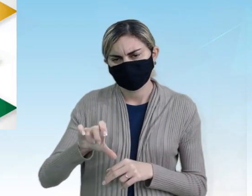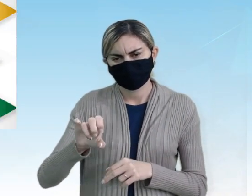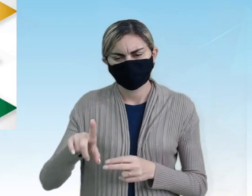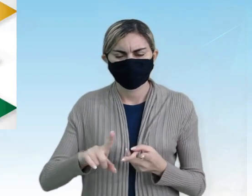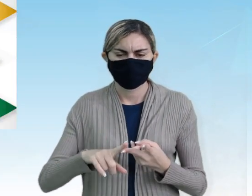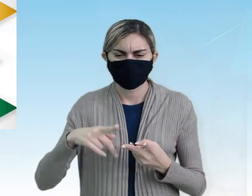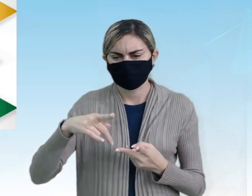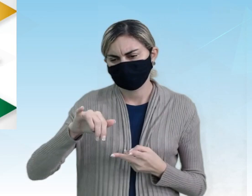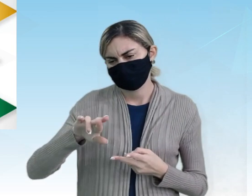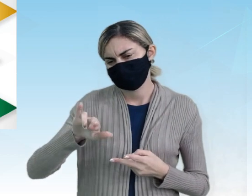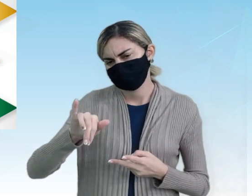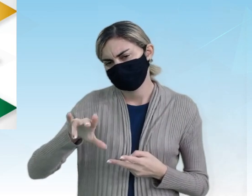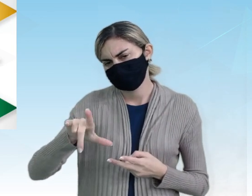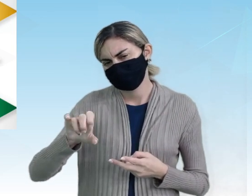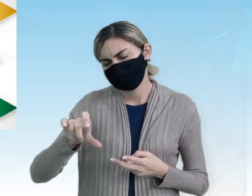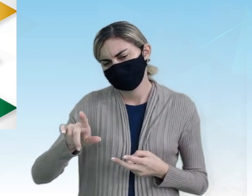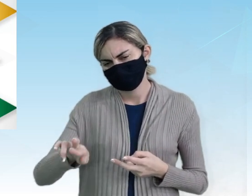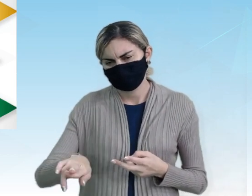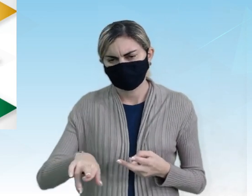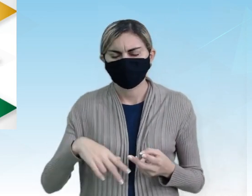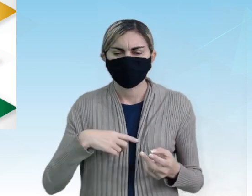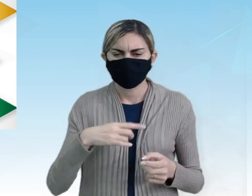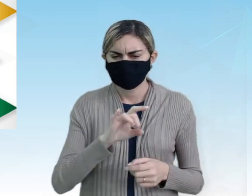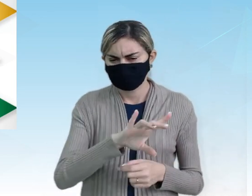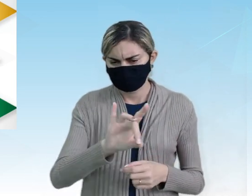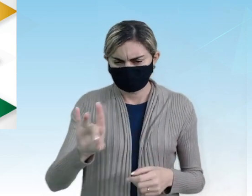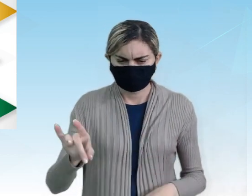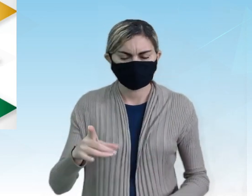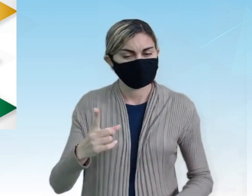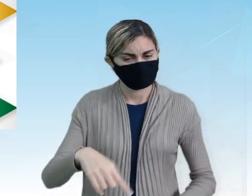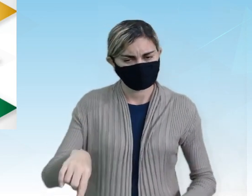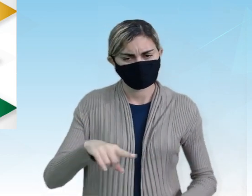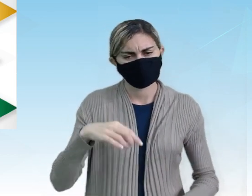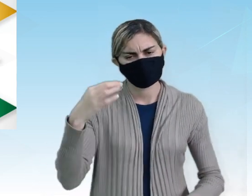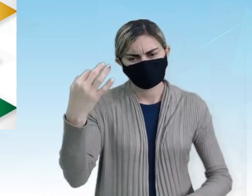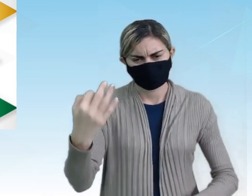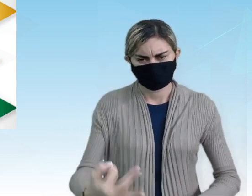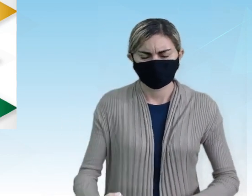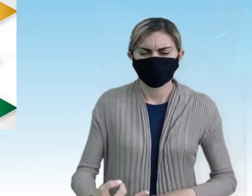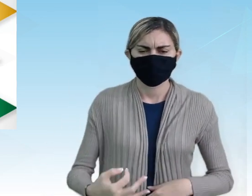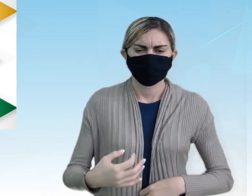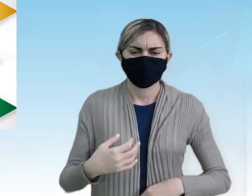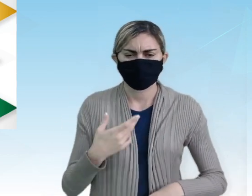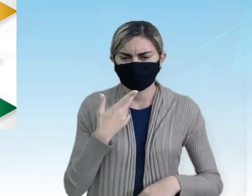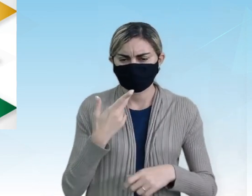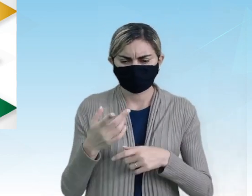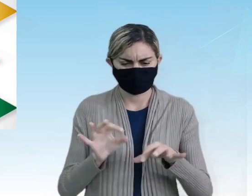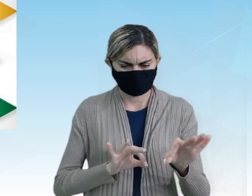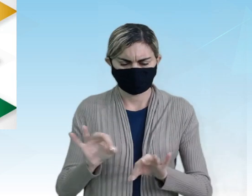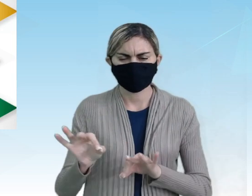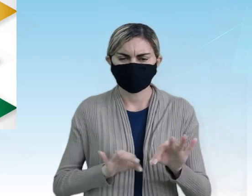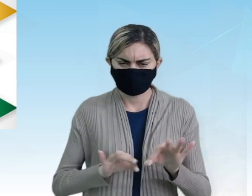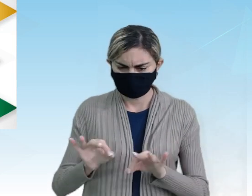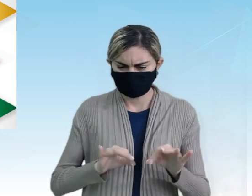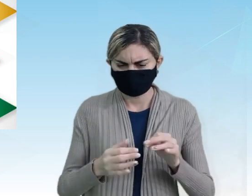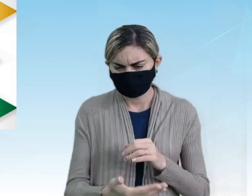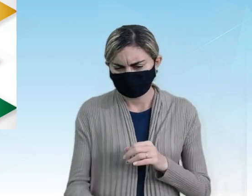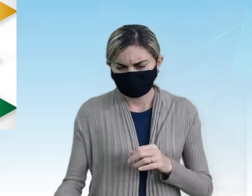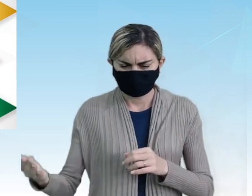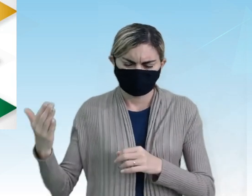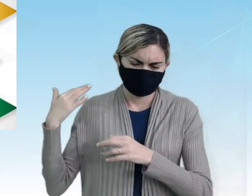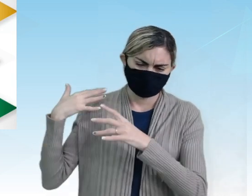pluricelular. Quando eu falo desses indivíduos, eu estou justamente falando da formação ali, desde